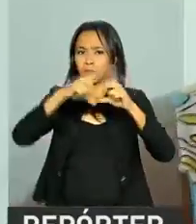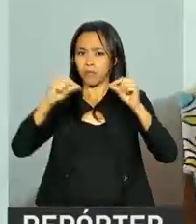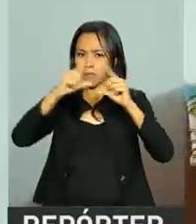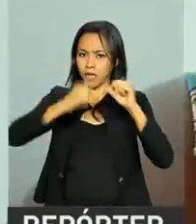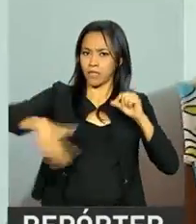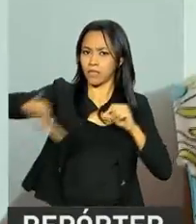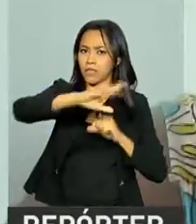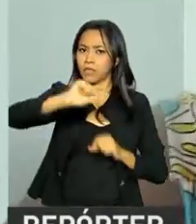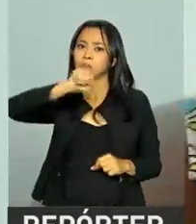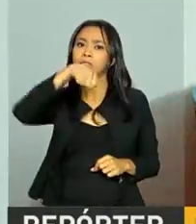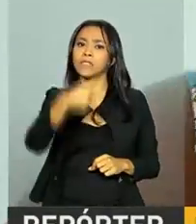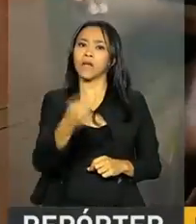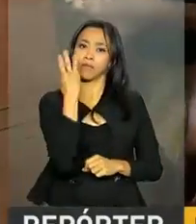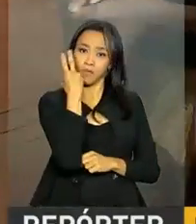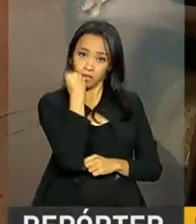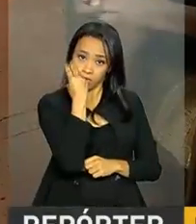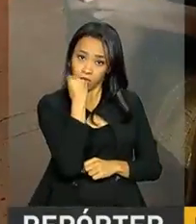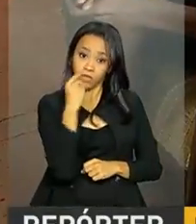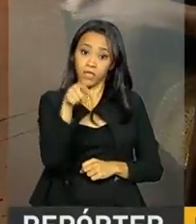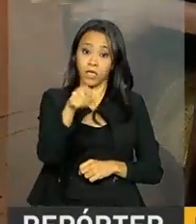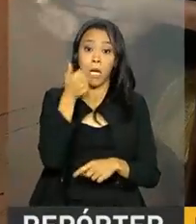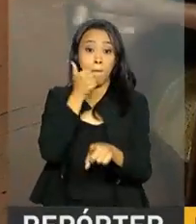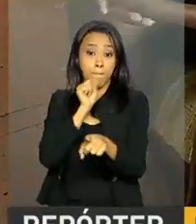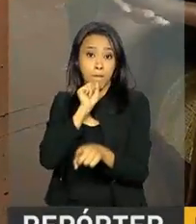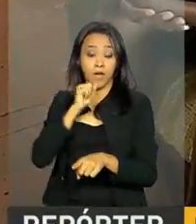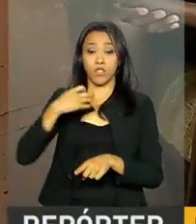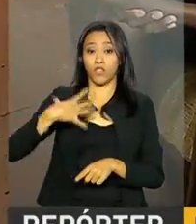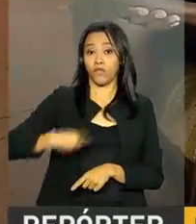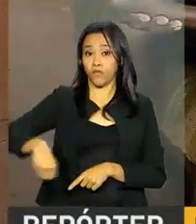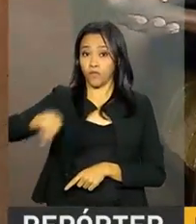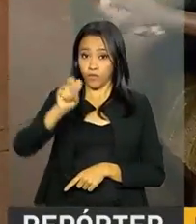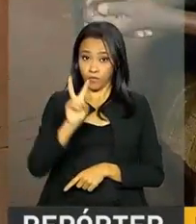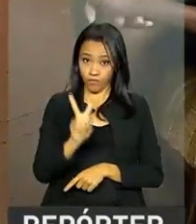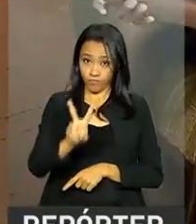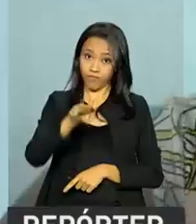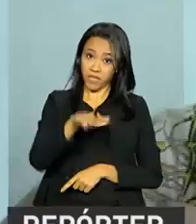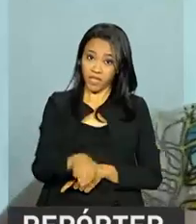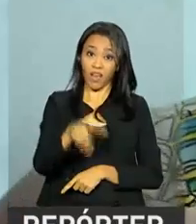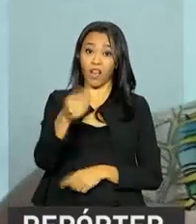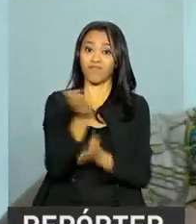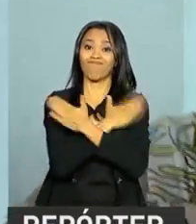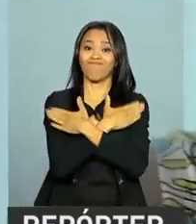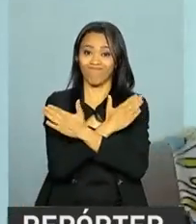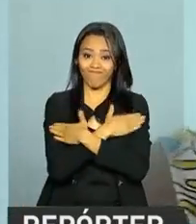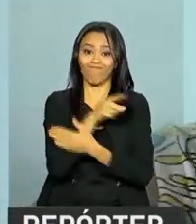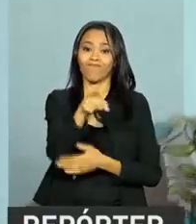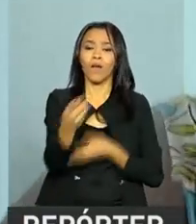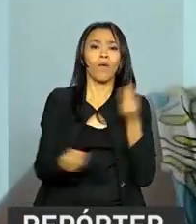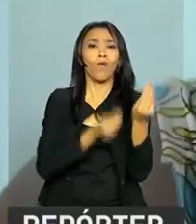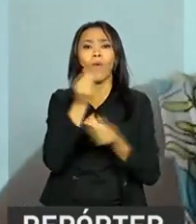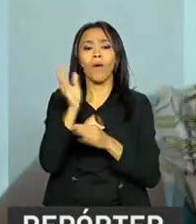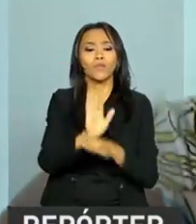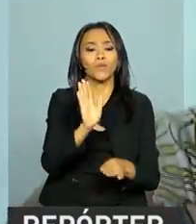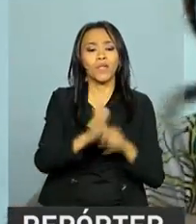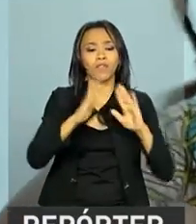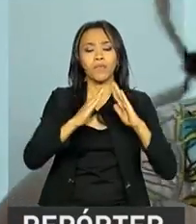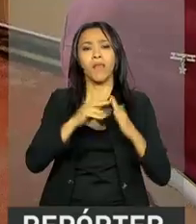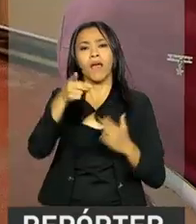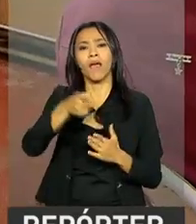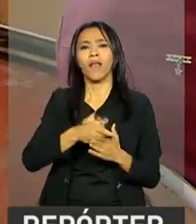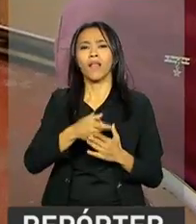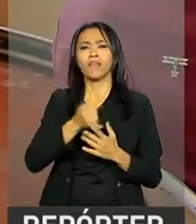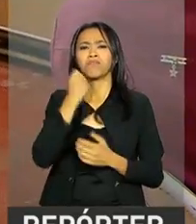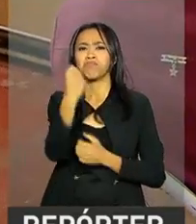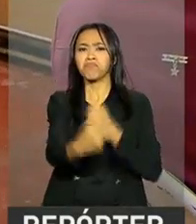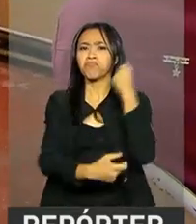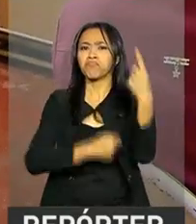do Distrito Federal mãe de três filhos pequenos ela está desempregada para sustentar a casa faz bicos de faxineira e